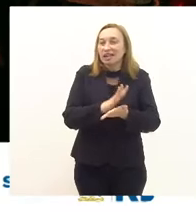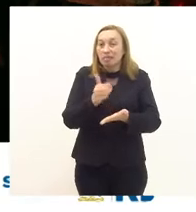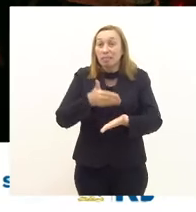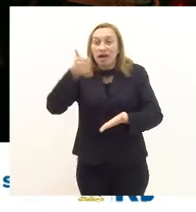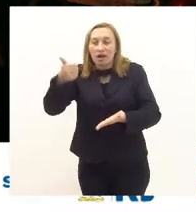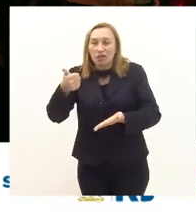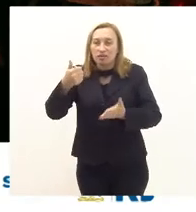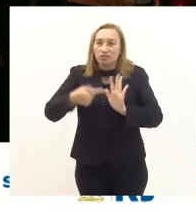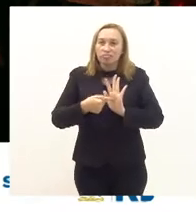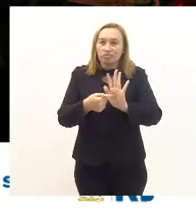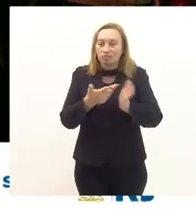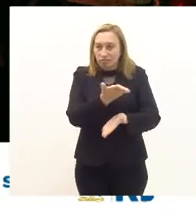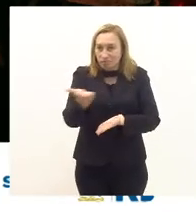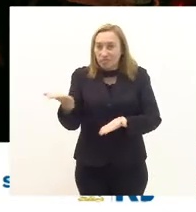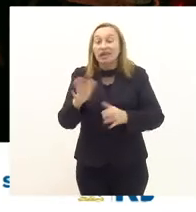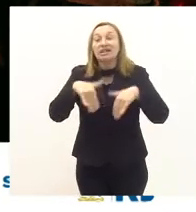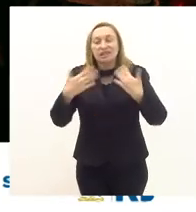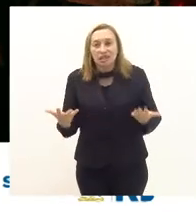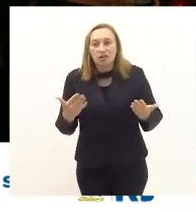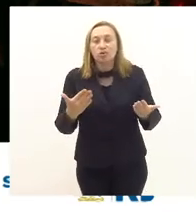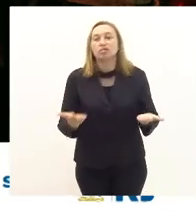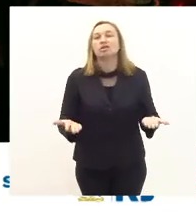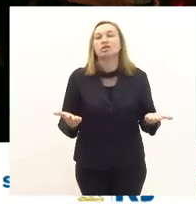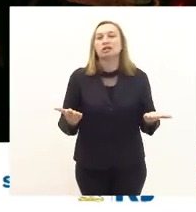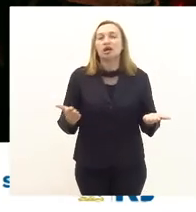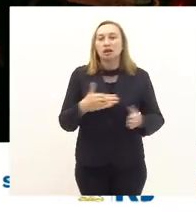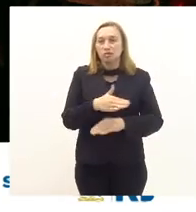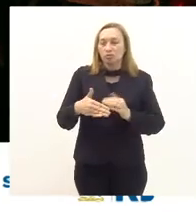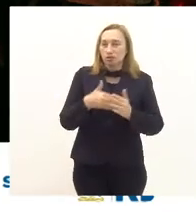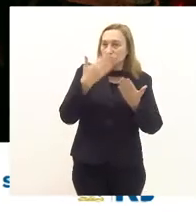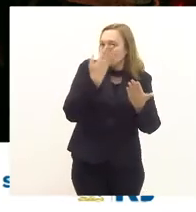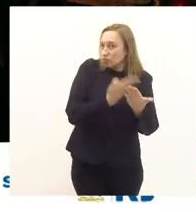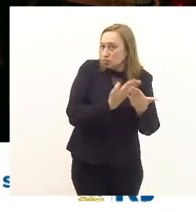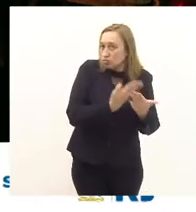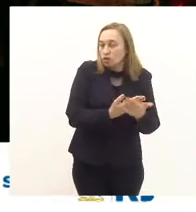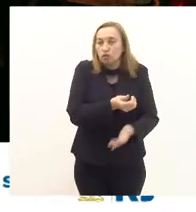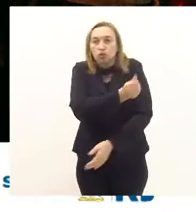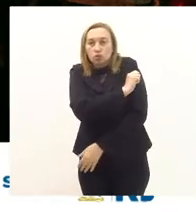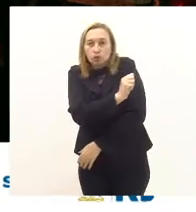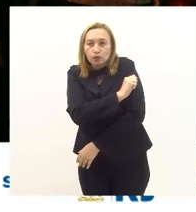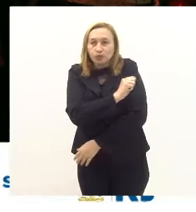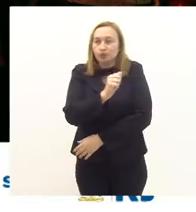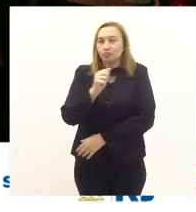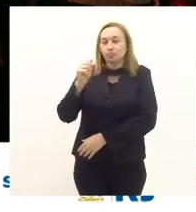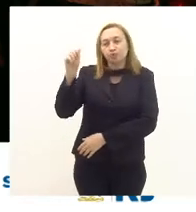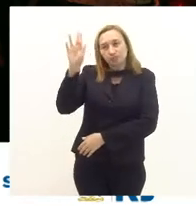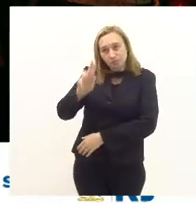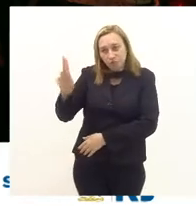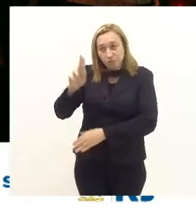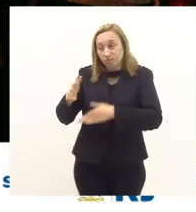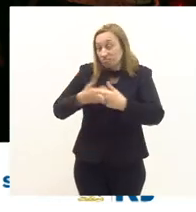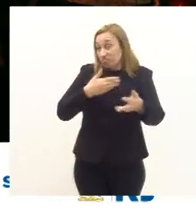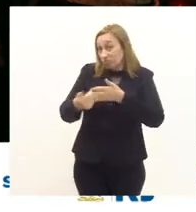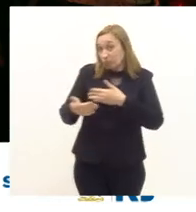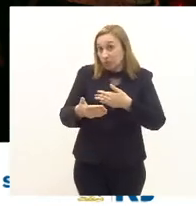abrir esses dados para vocês. Então, todos os estudantes, né, de universidades ou de qualquer,